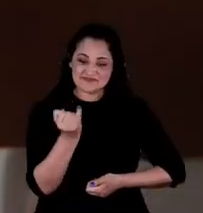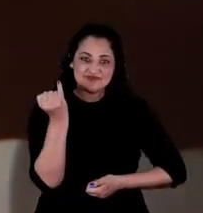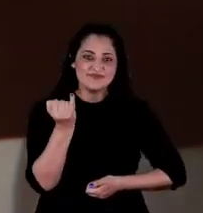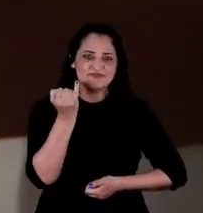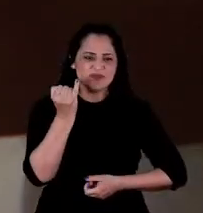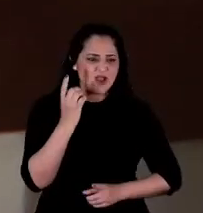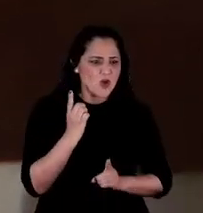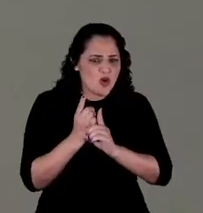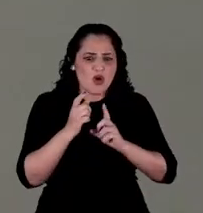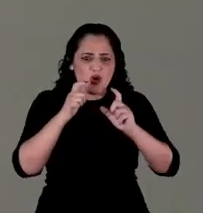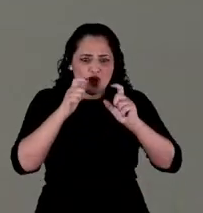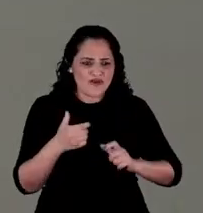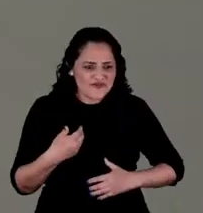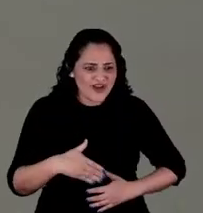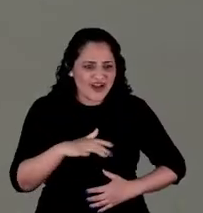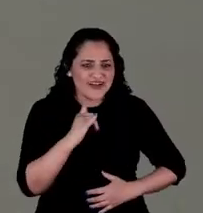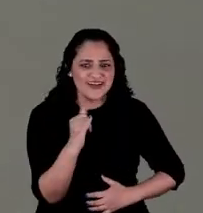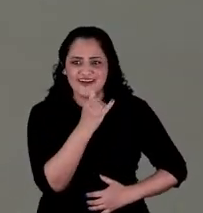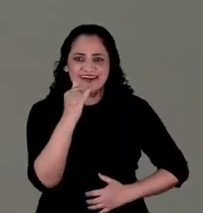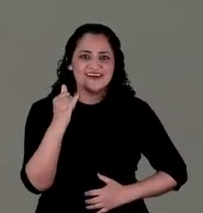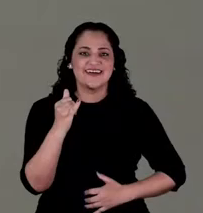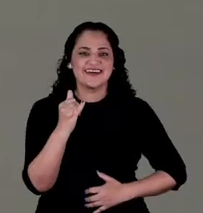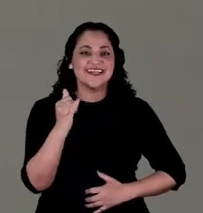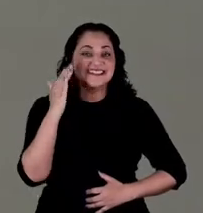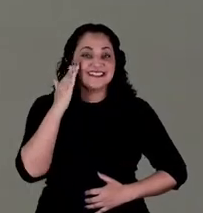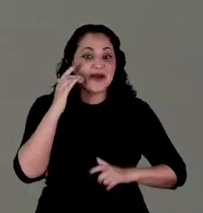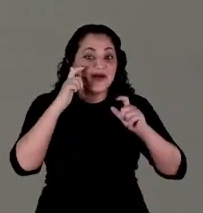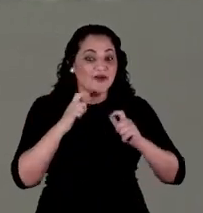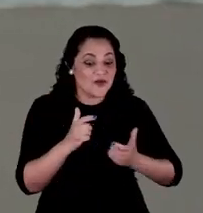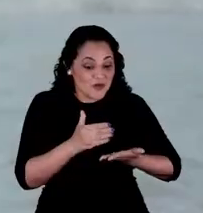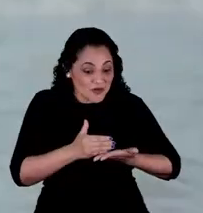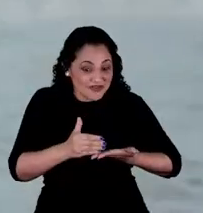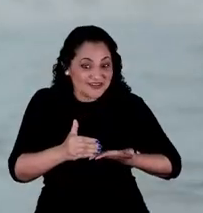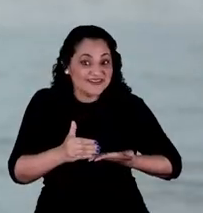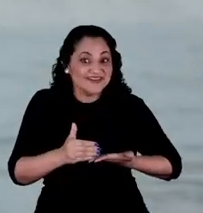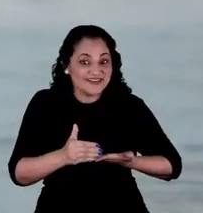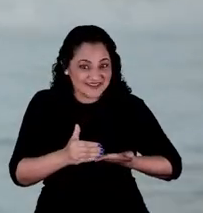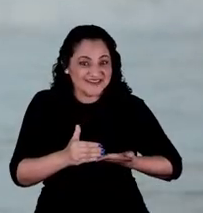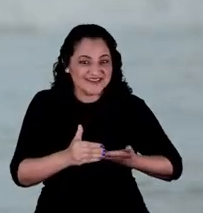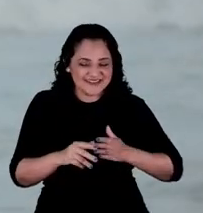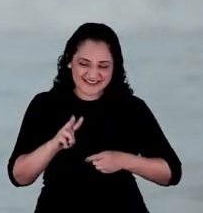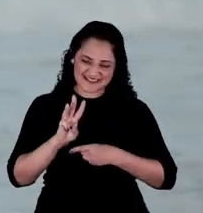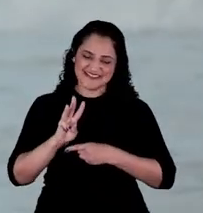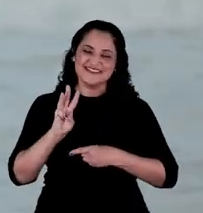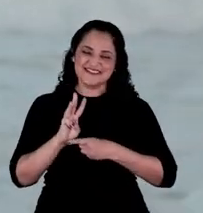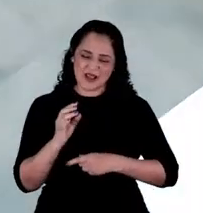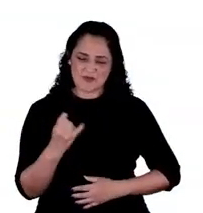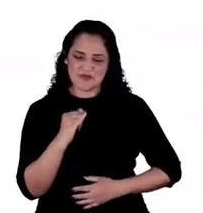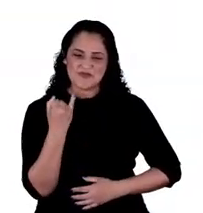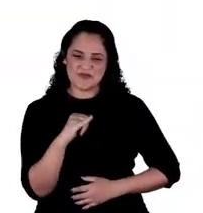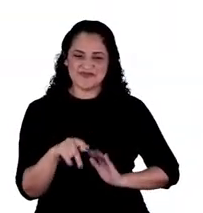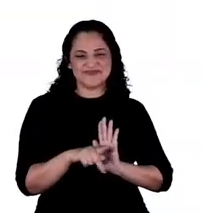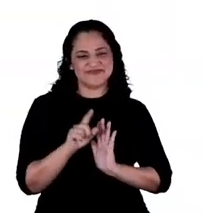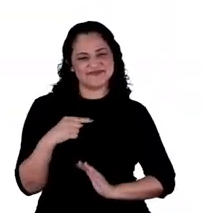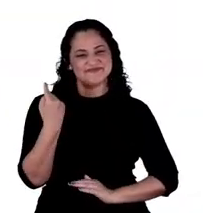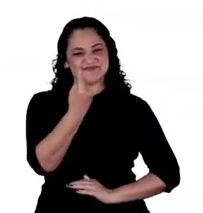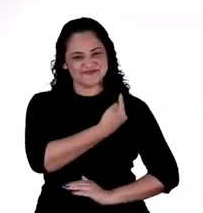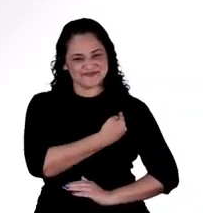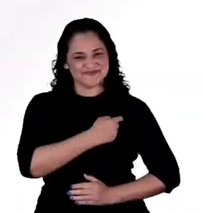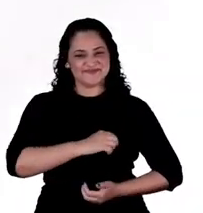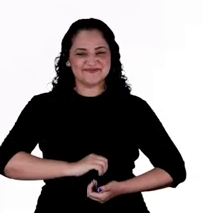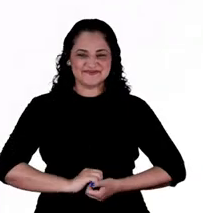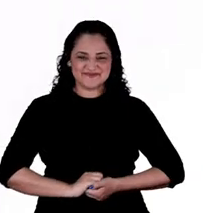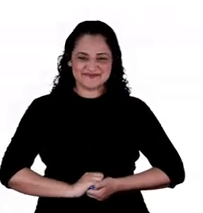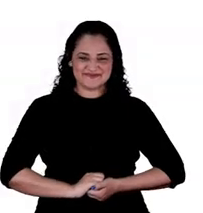e tão importante quanto descobrir para onde ela vai saber de onde ela vem Shell energia